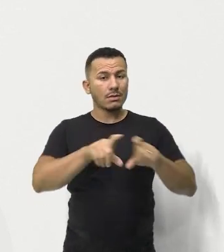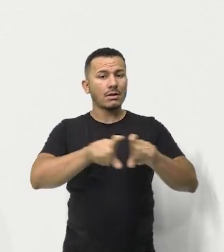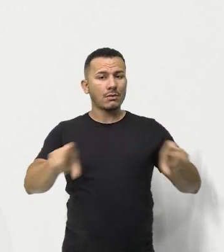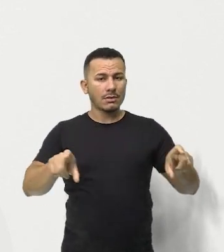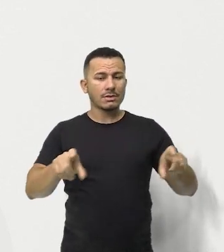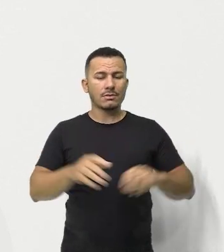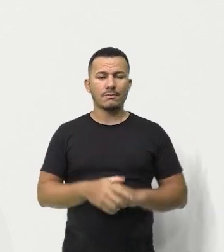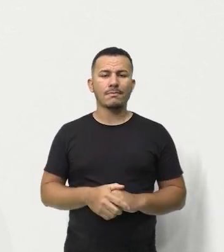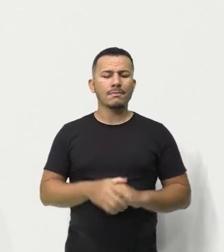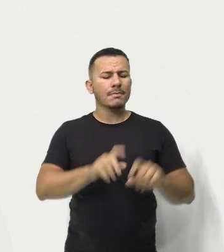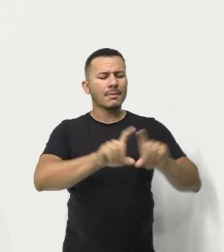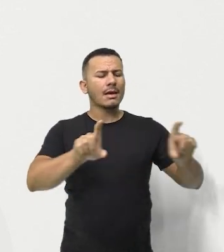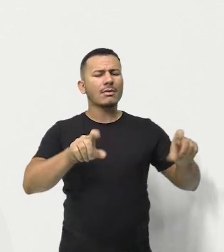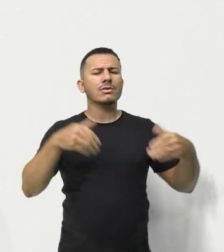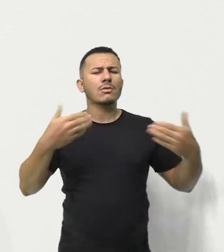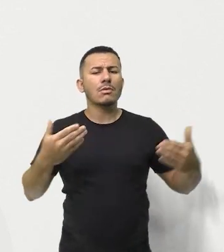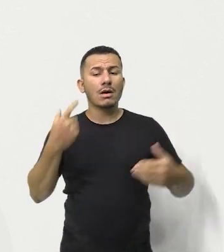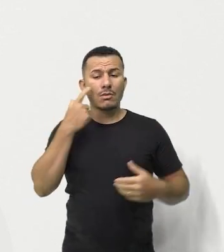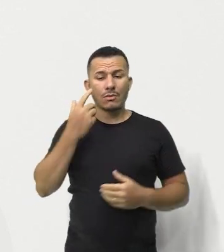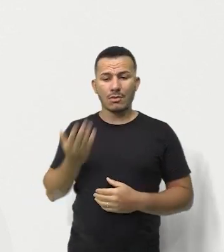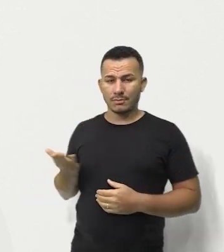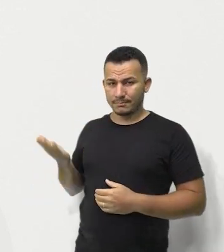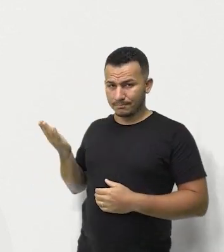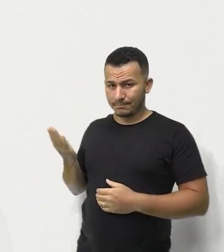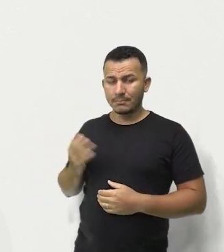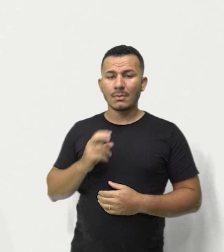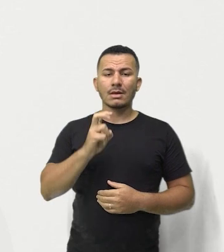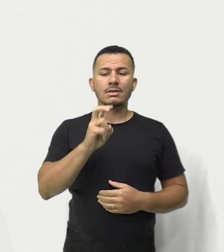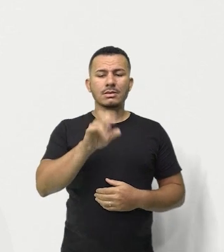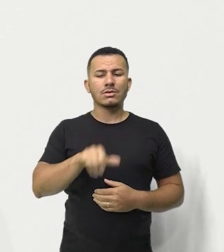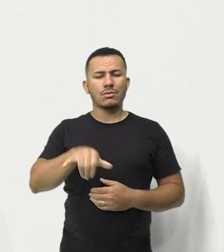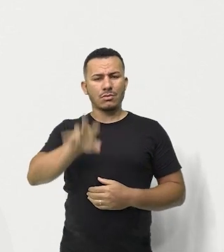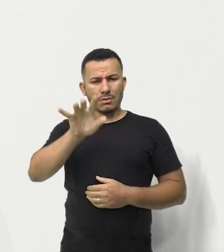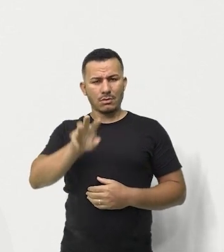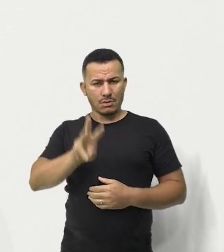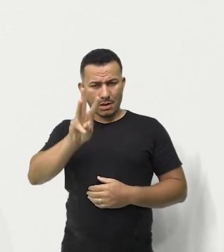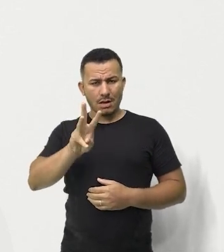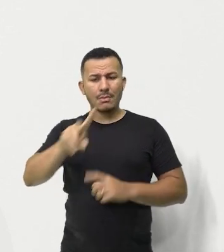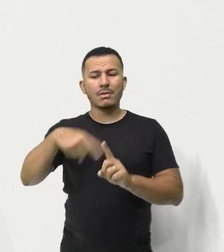W na equação? Qual é a equação? Ó,